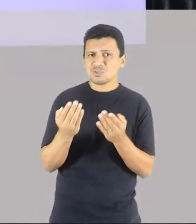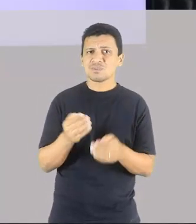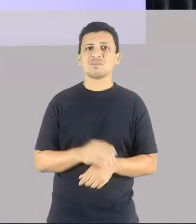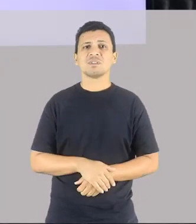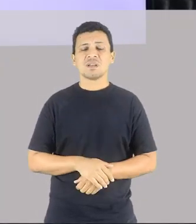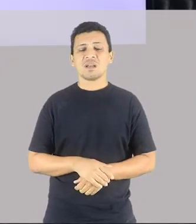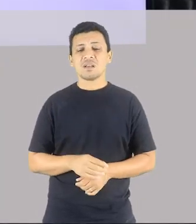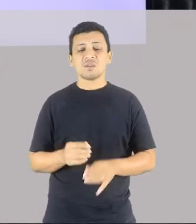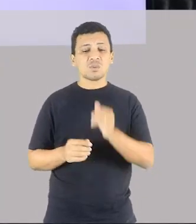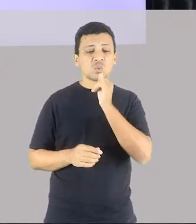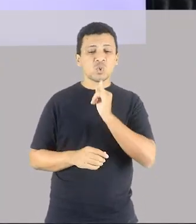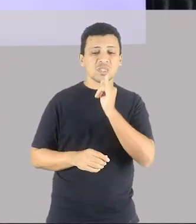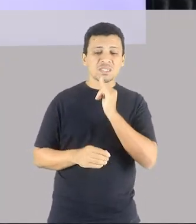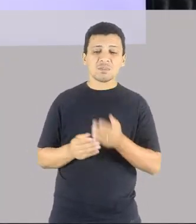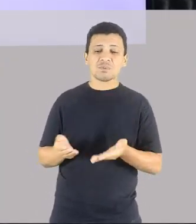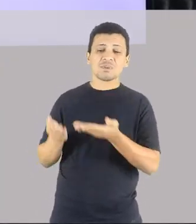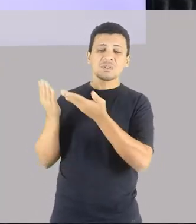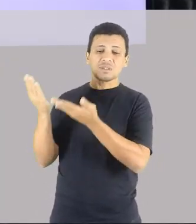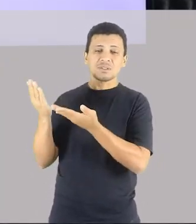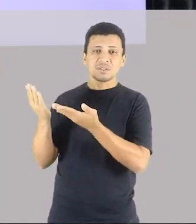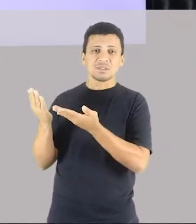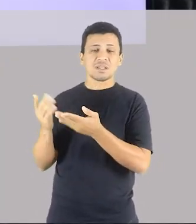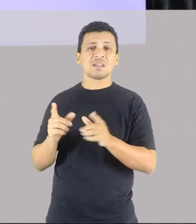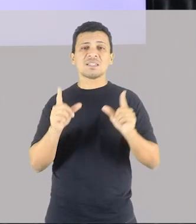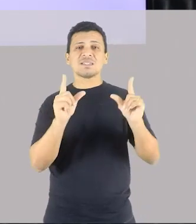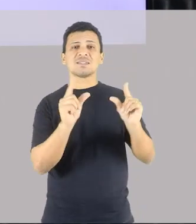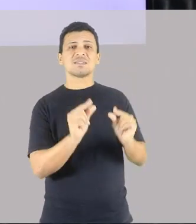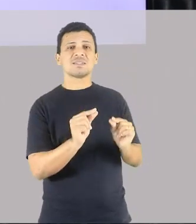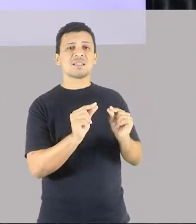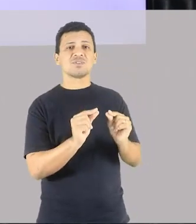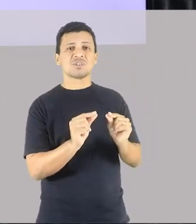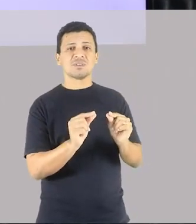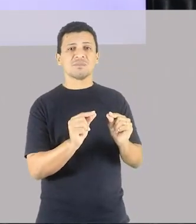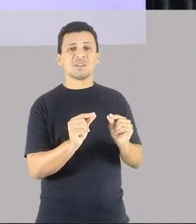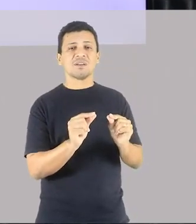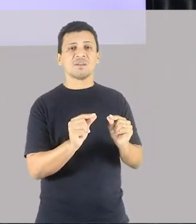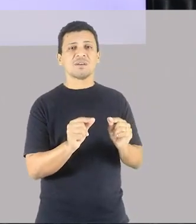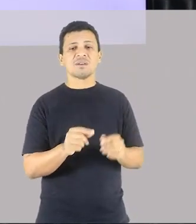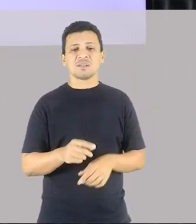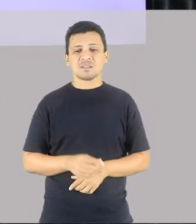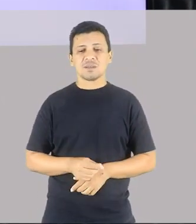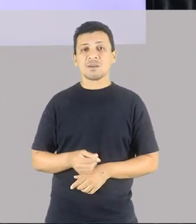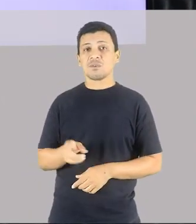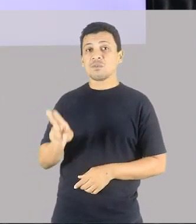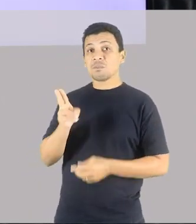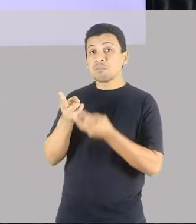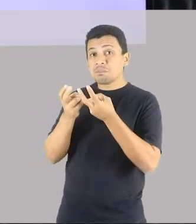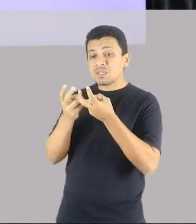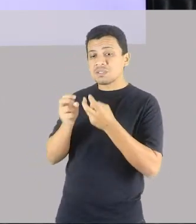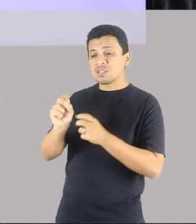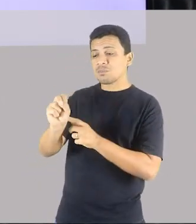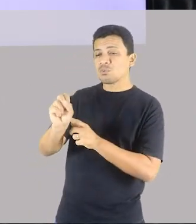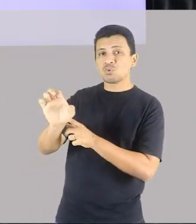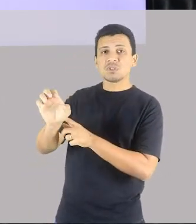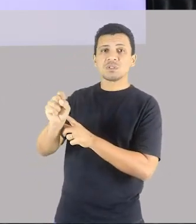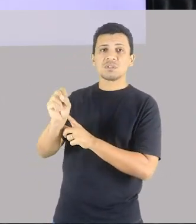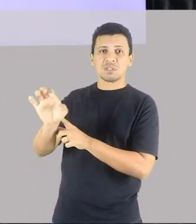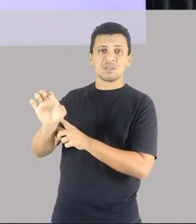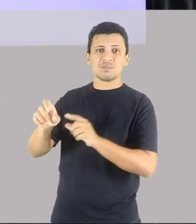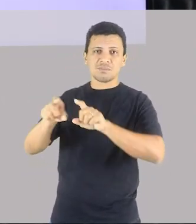caso do exemplo, nós temos uma voz passiva sintética. Notem o se, partícula passivadora, tá